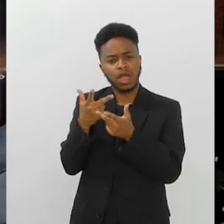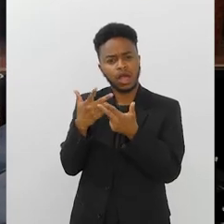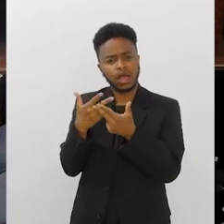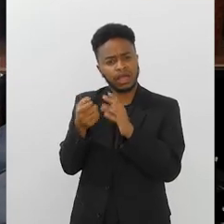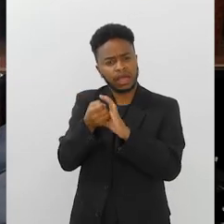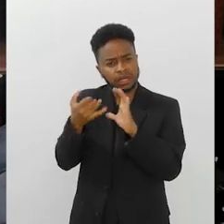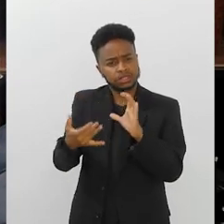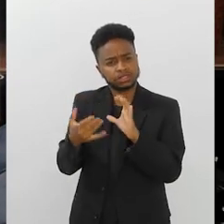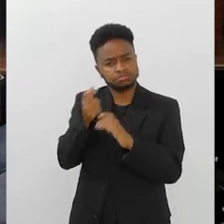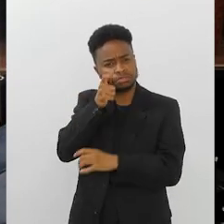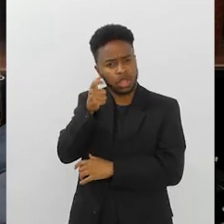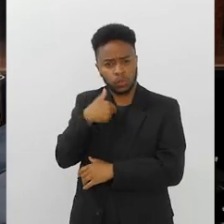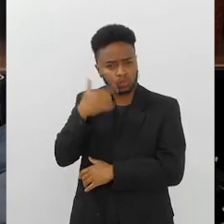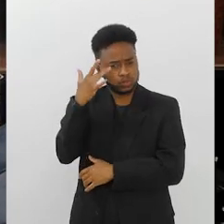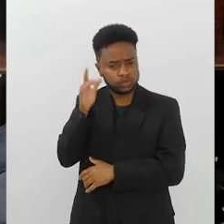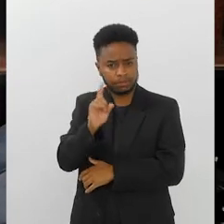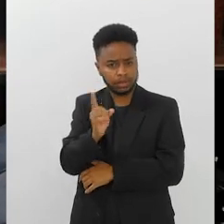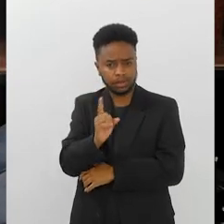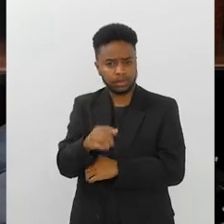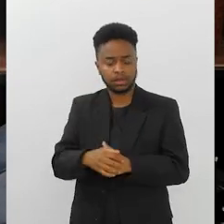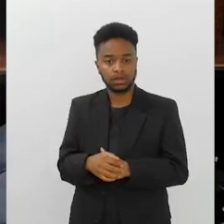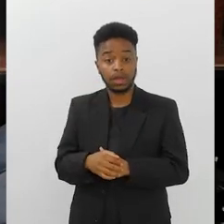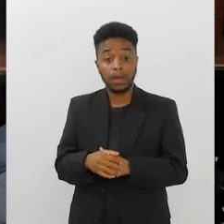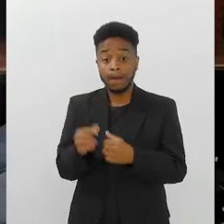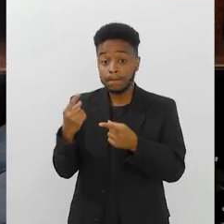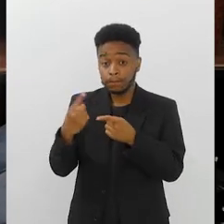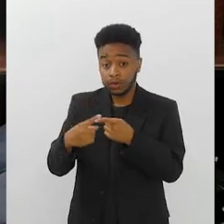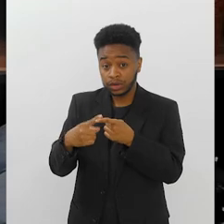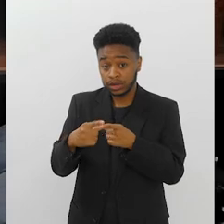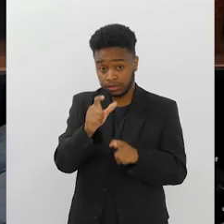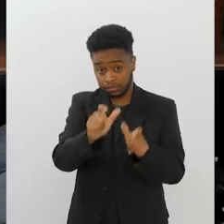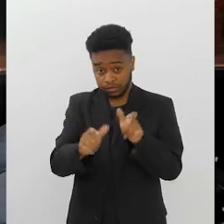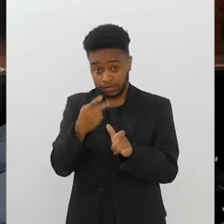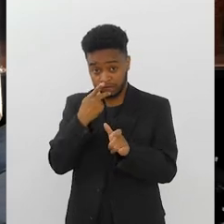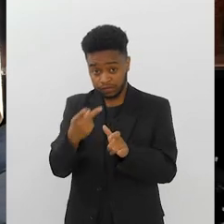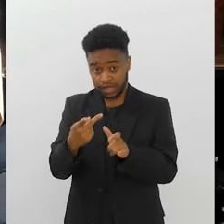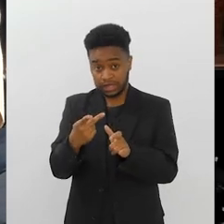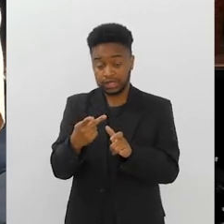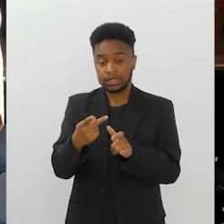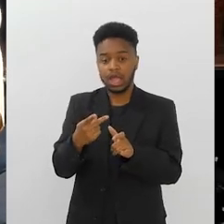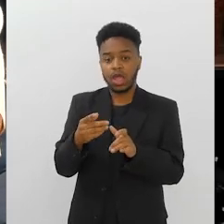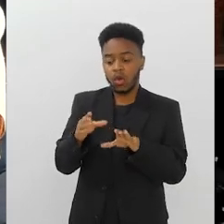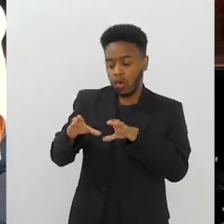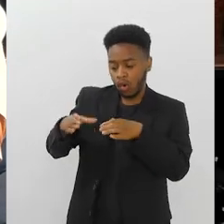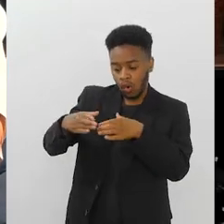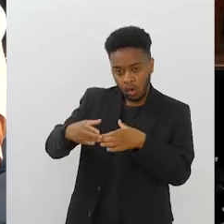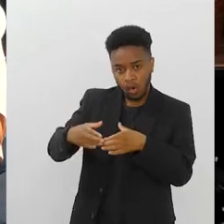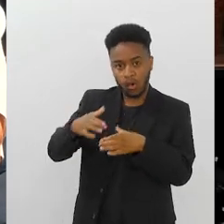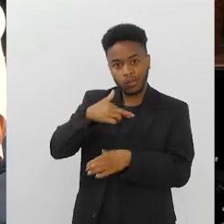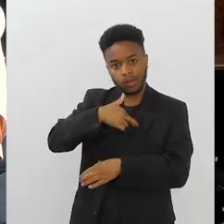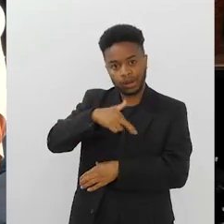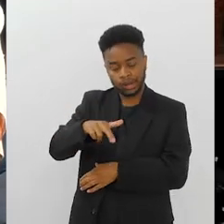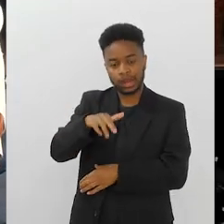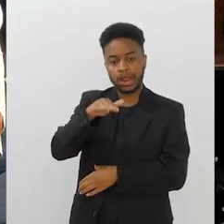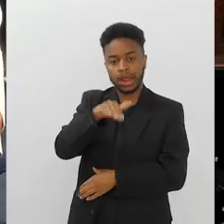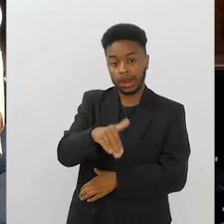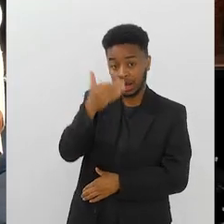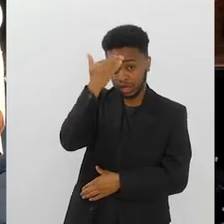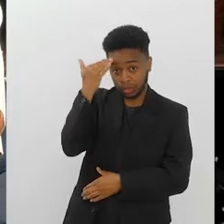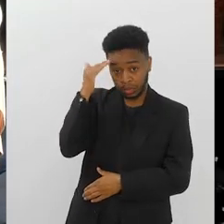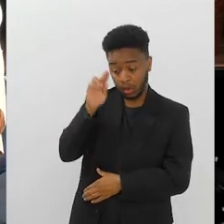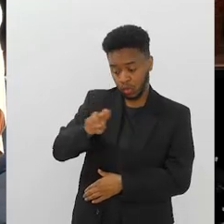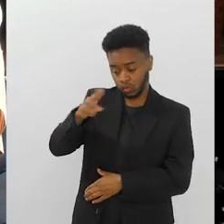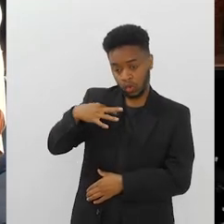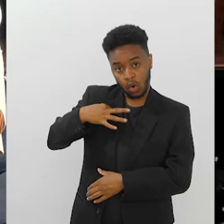muito peculiar porque eu não sabia porque todos dizem que as pessoas de Candomblé